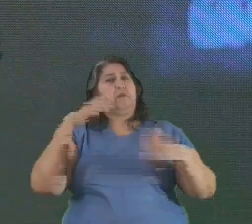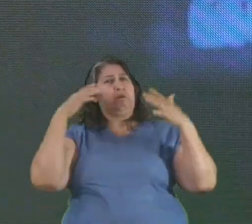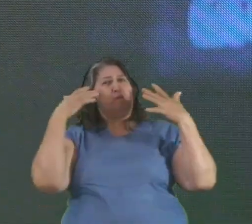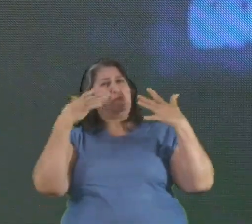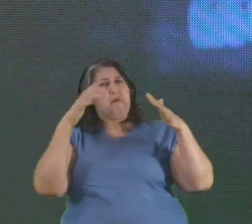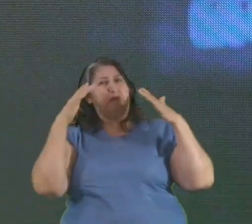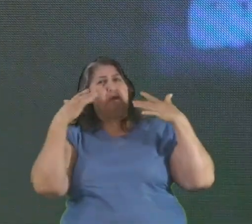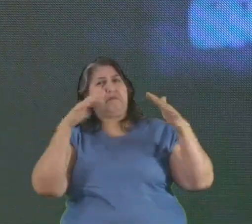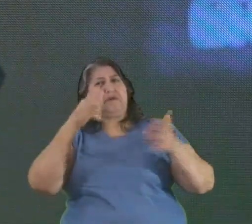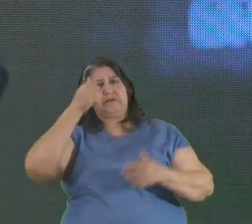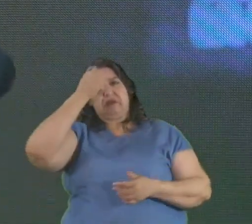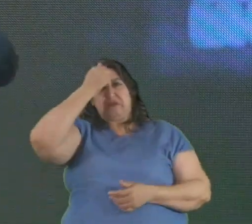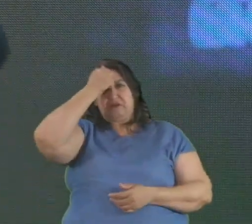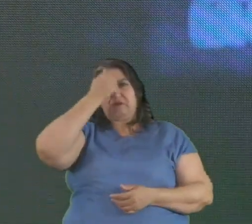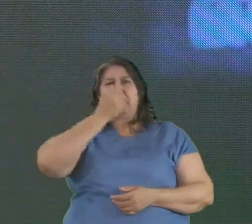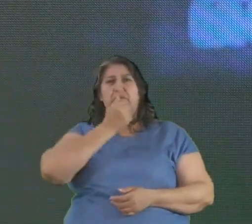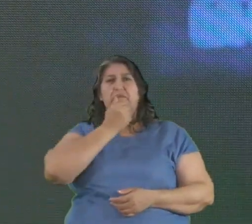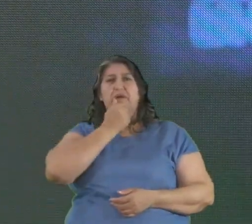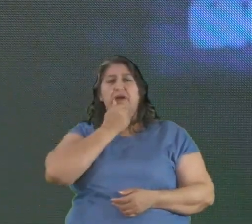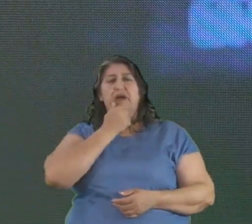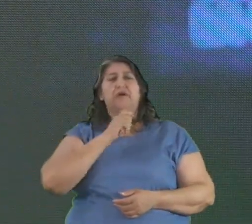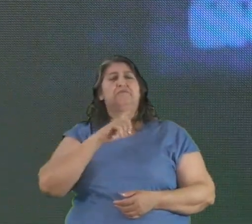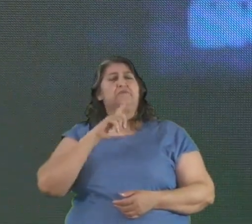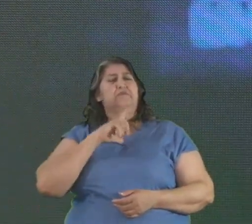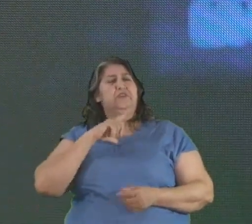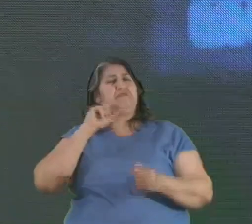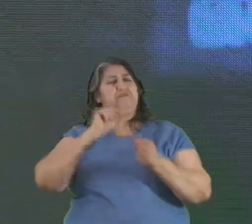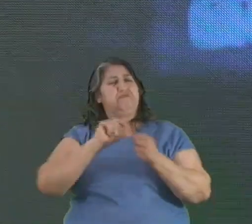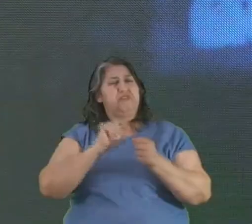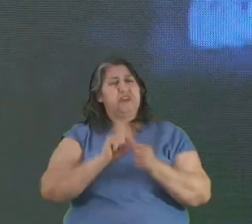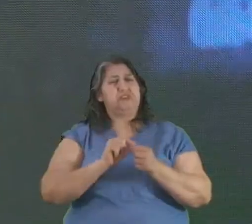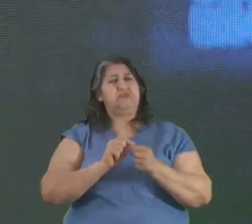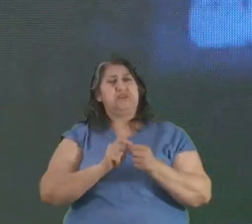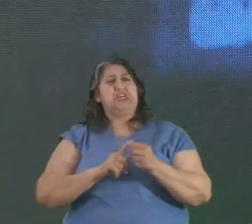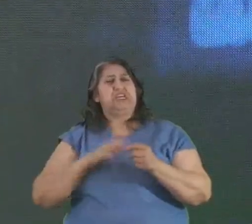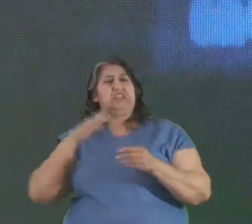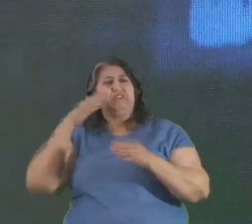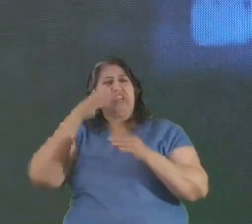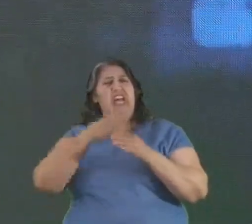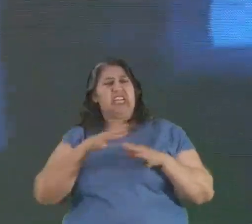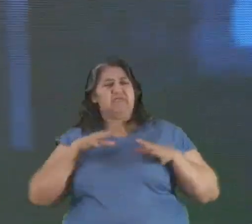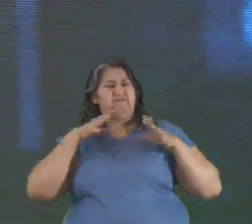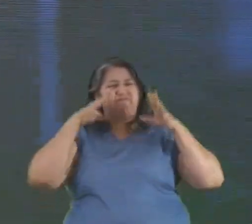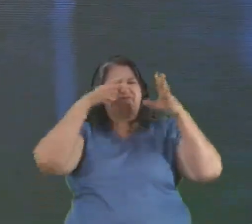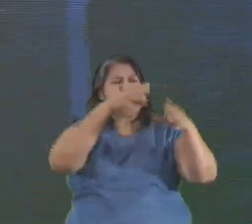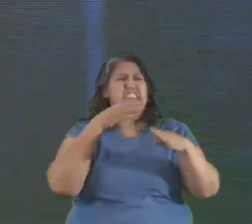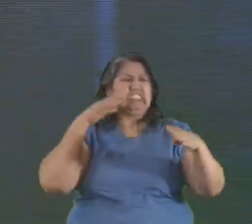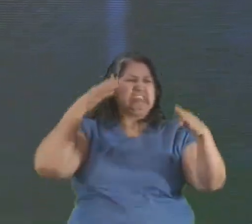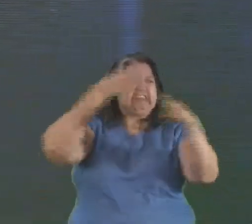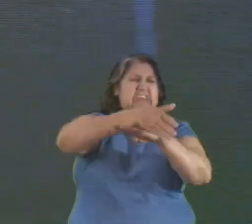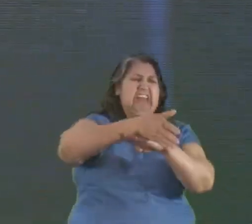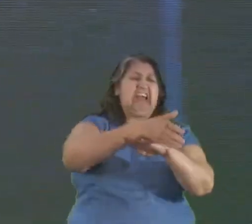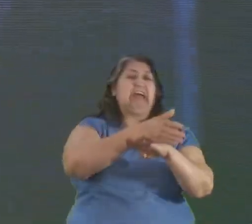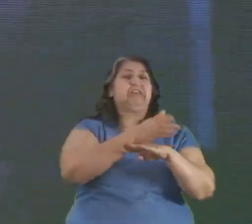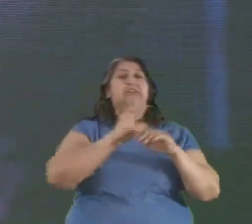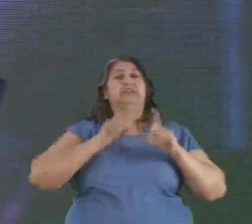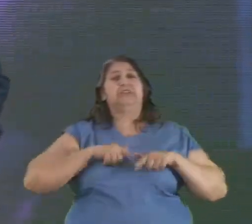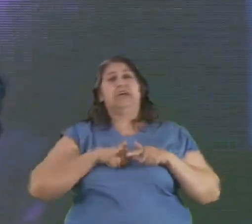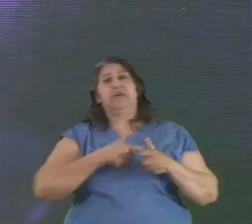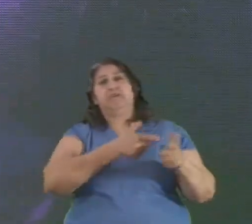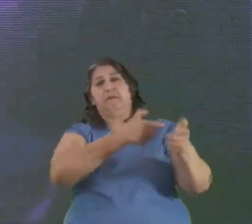parabenizando o Hamas pelo ato terrorista. E alguns estudiosos da